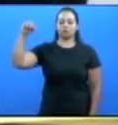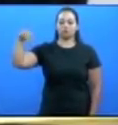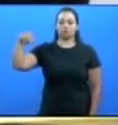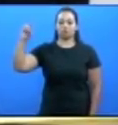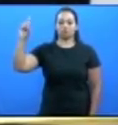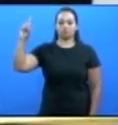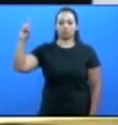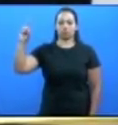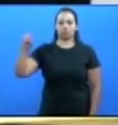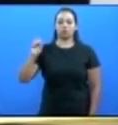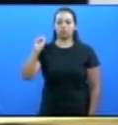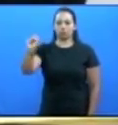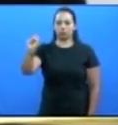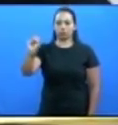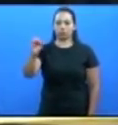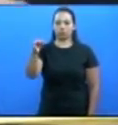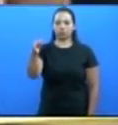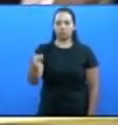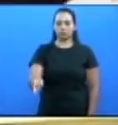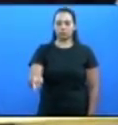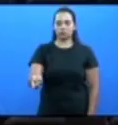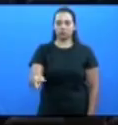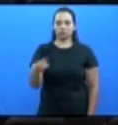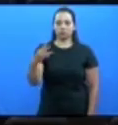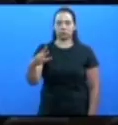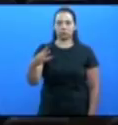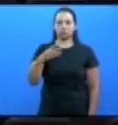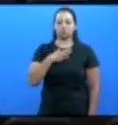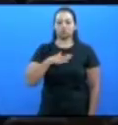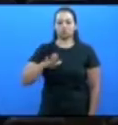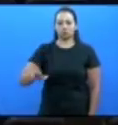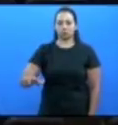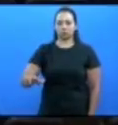8 votos. Sim. 3 abstenções.